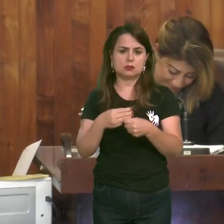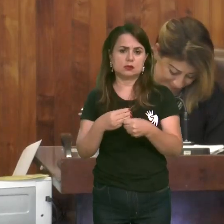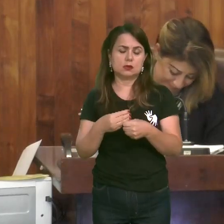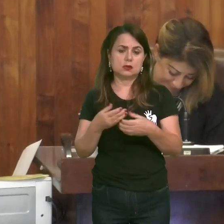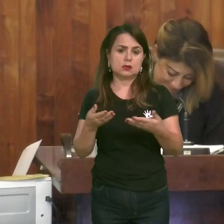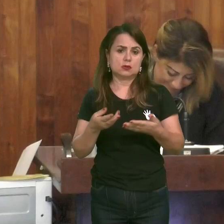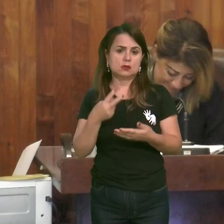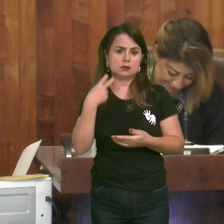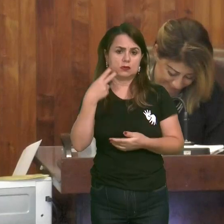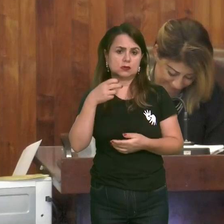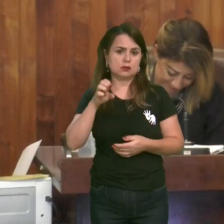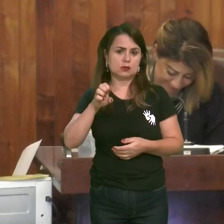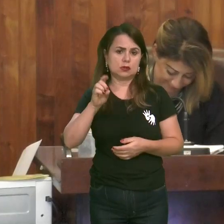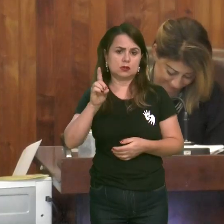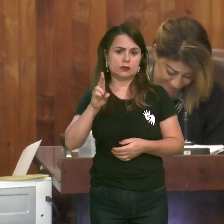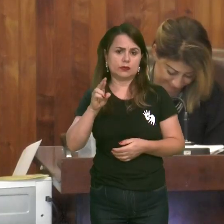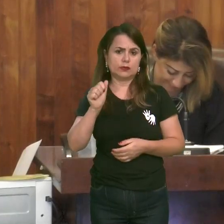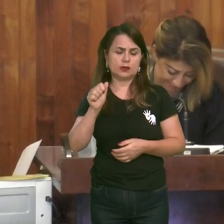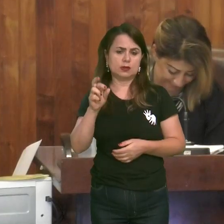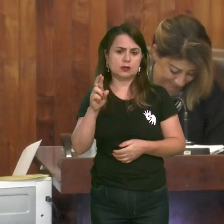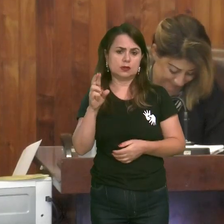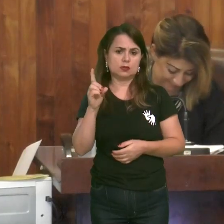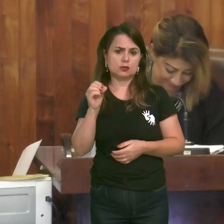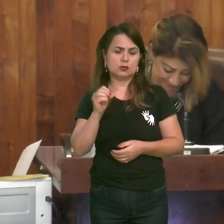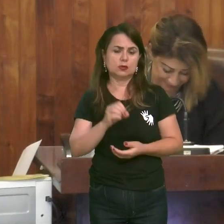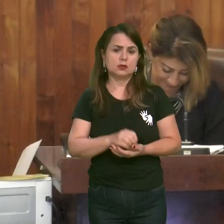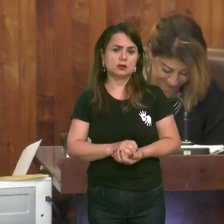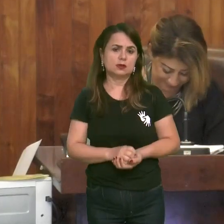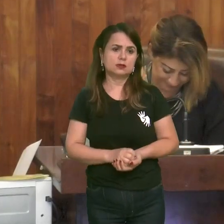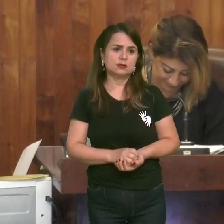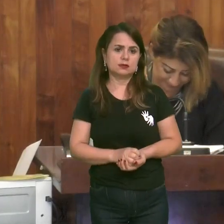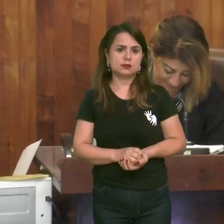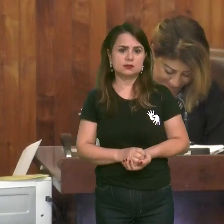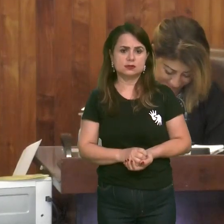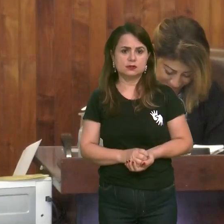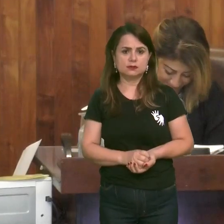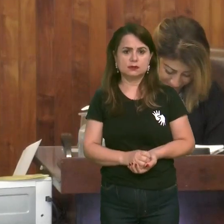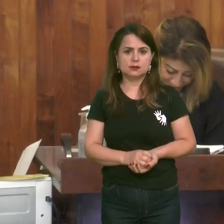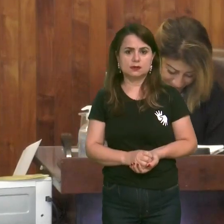Vereador Eduardo Nascimento que dispõe de 60 minutos